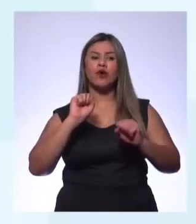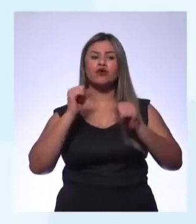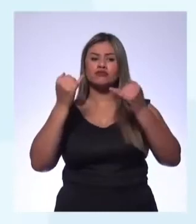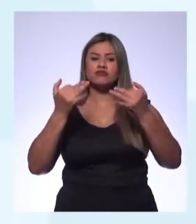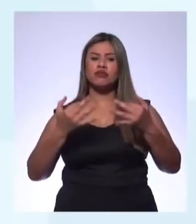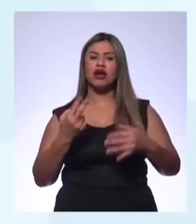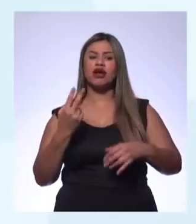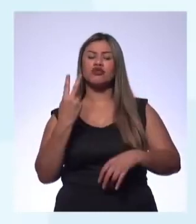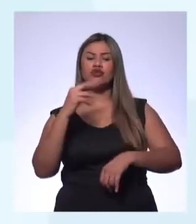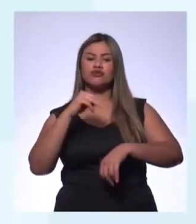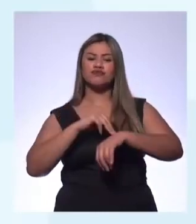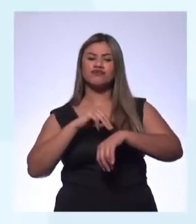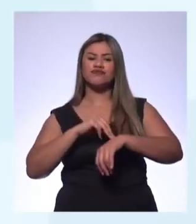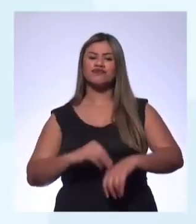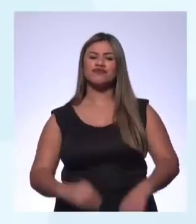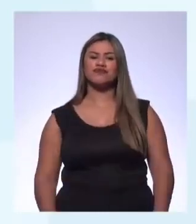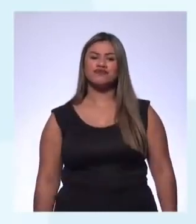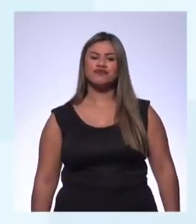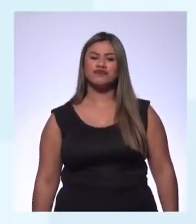minutinhos para você, tá bom?